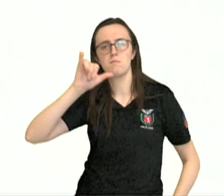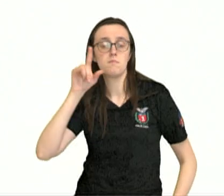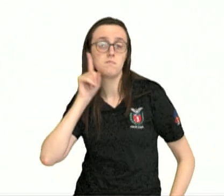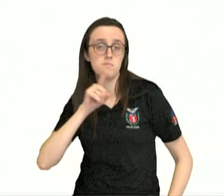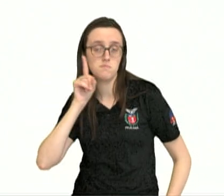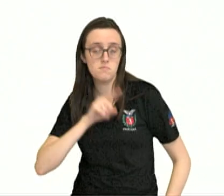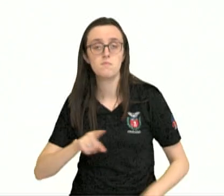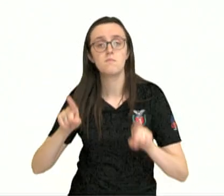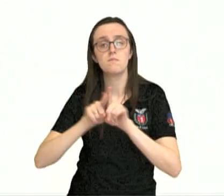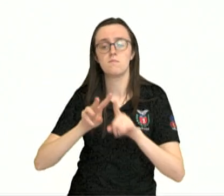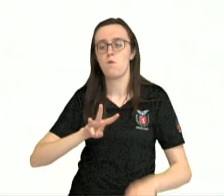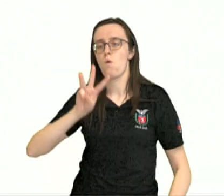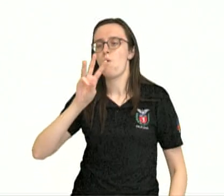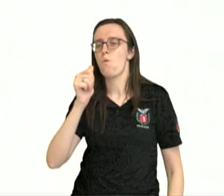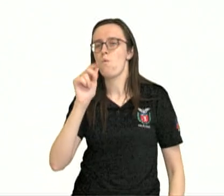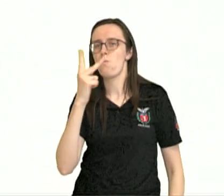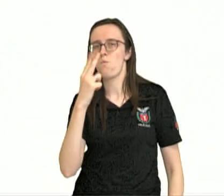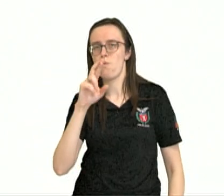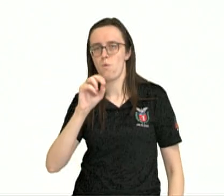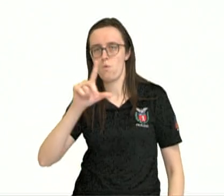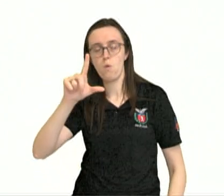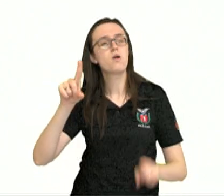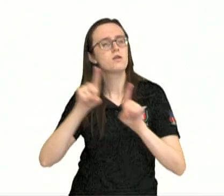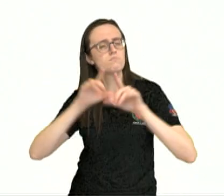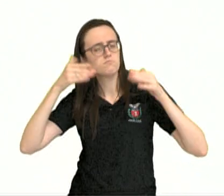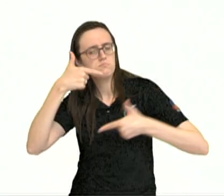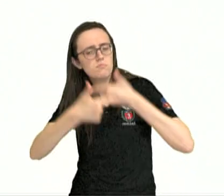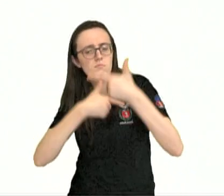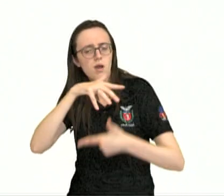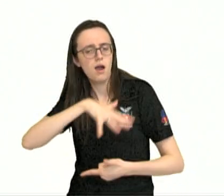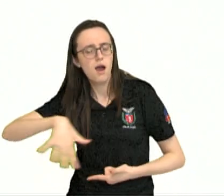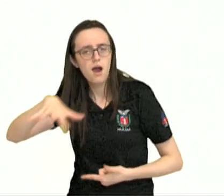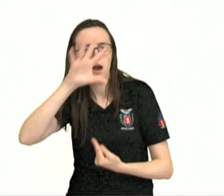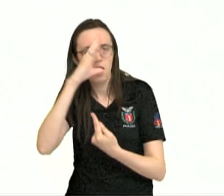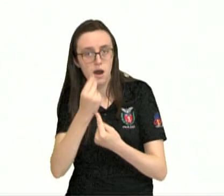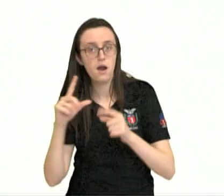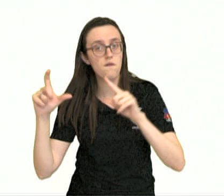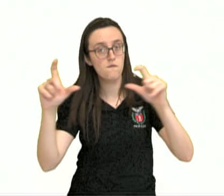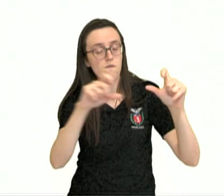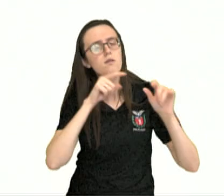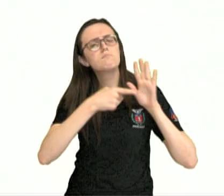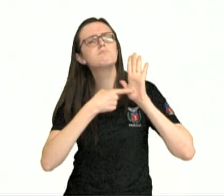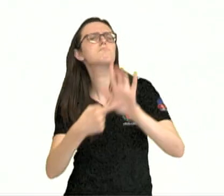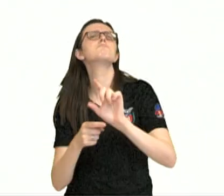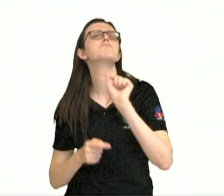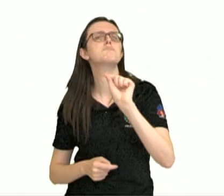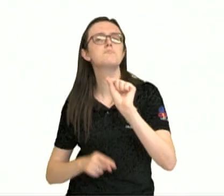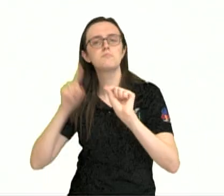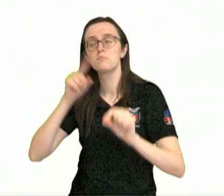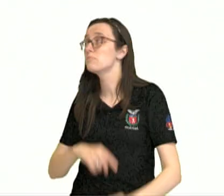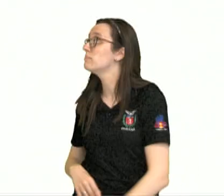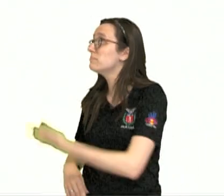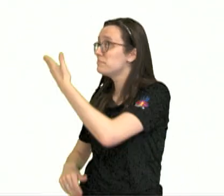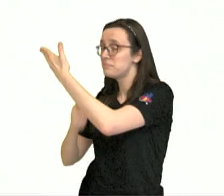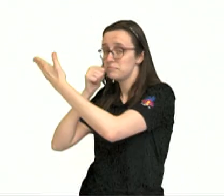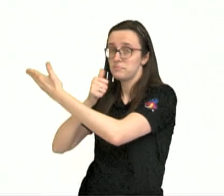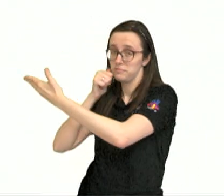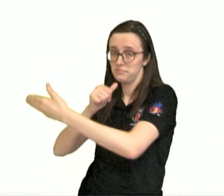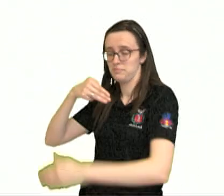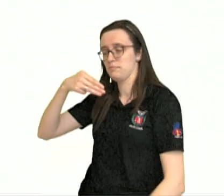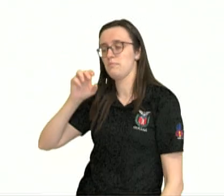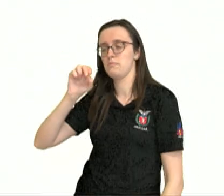a divulgou and roll também gente ó trabalha com fotografia artística e ele retrata a Mary Monroe